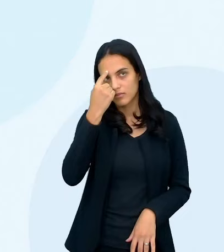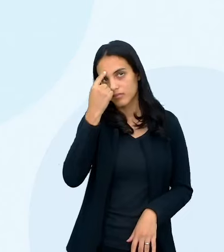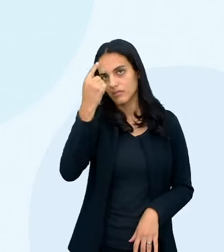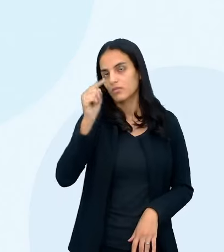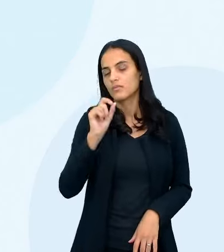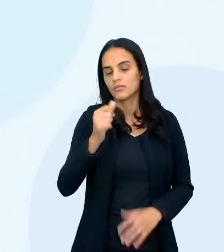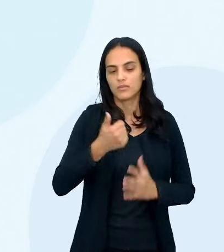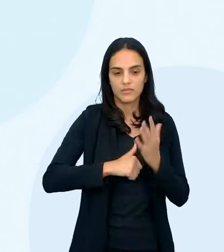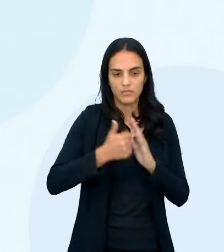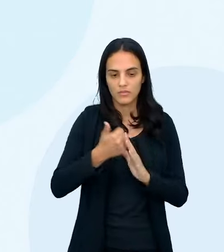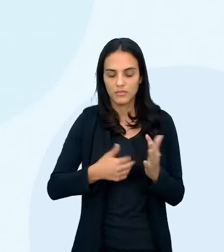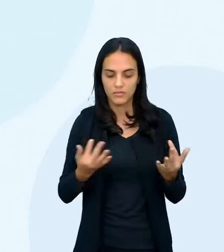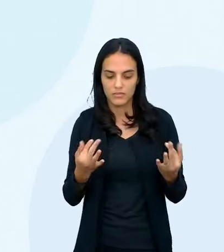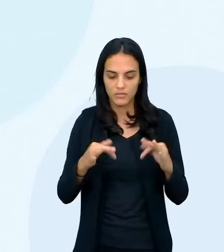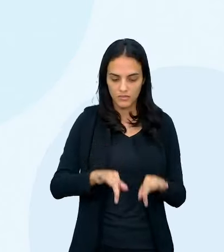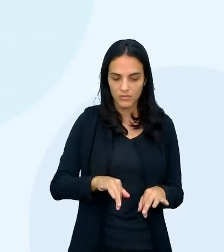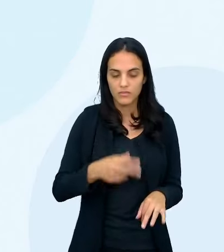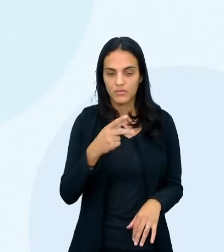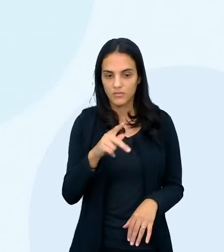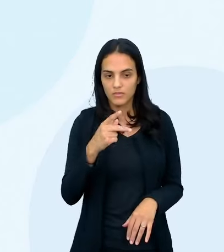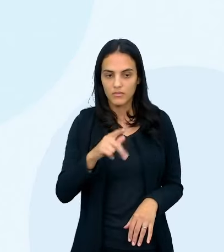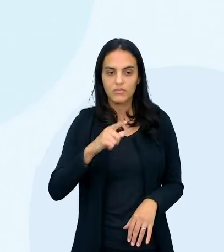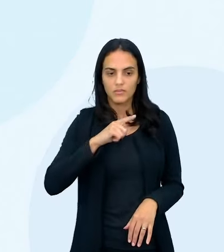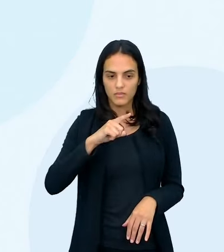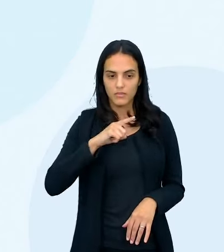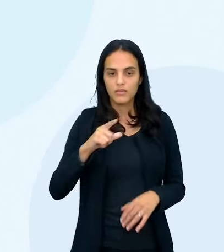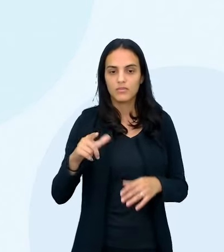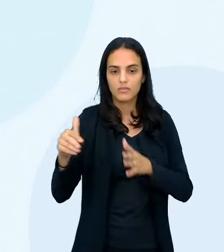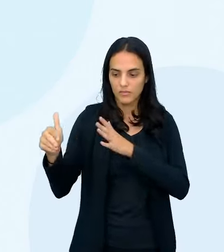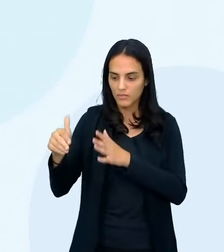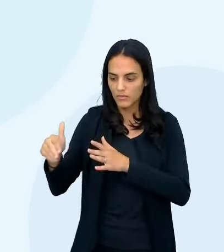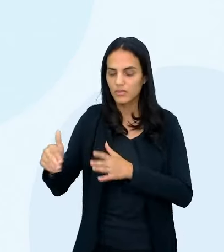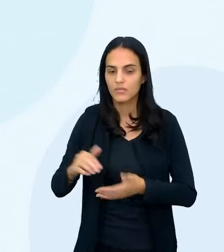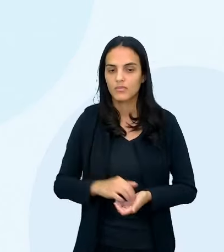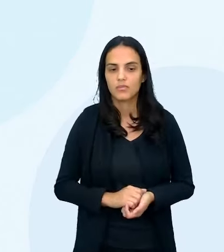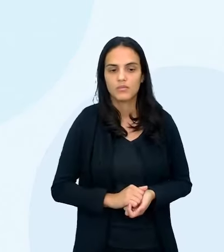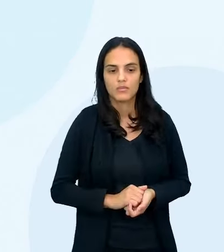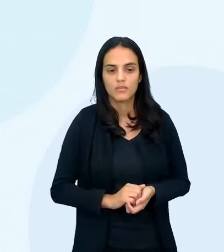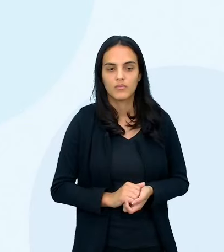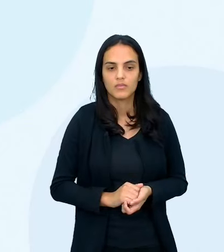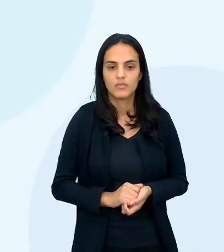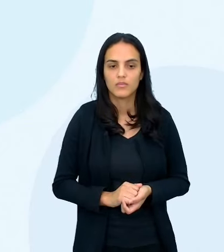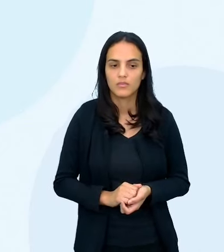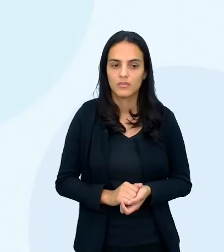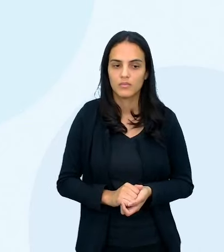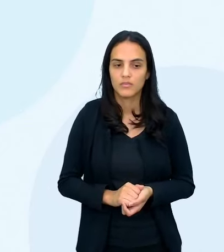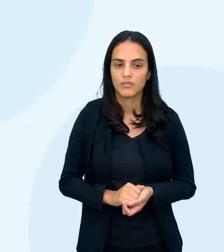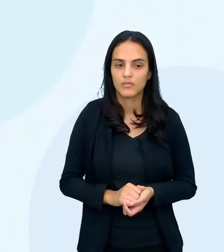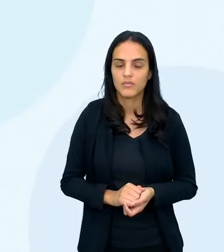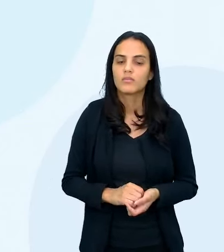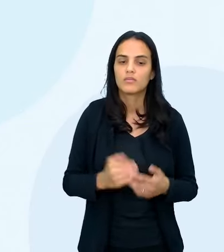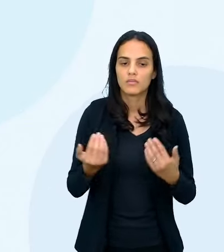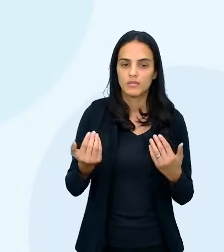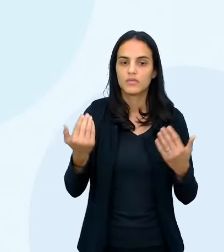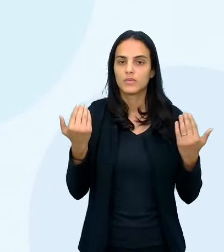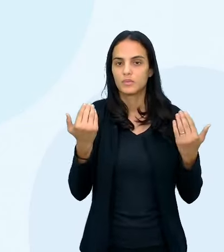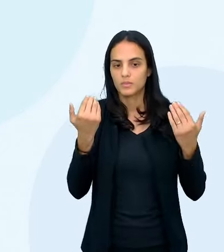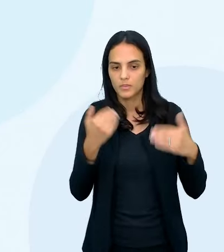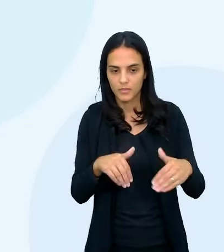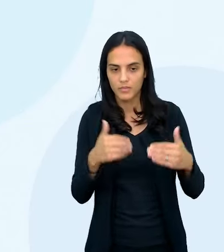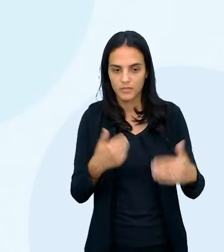daquela avaliação final, né, de você ter, né, daquele momento que é, né, de prova, né?